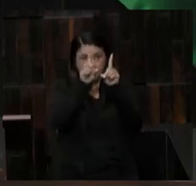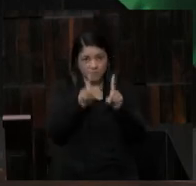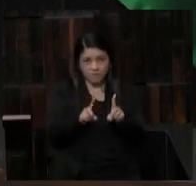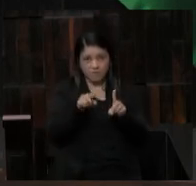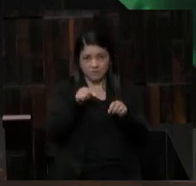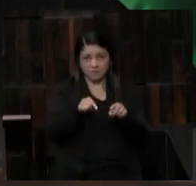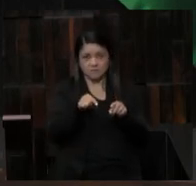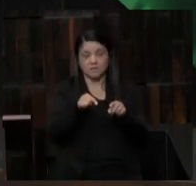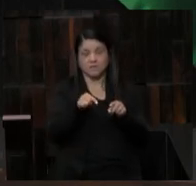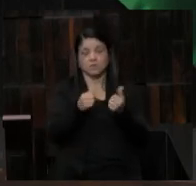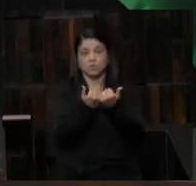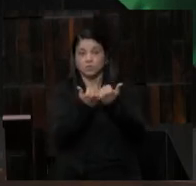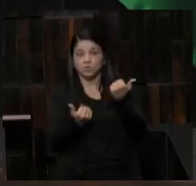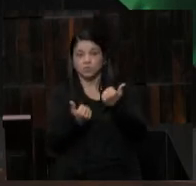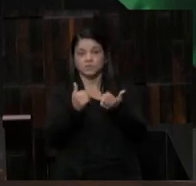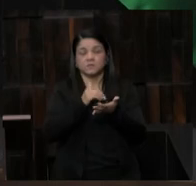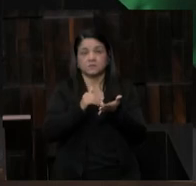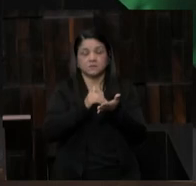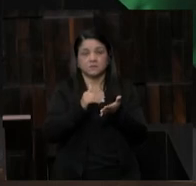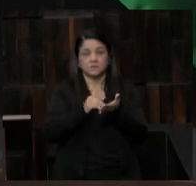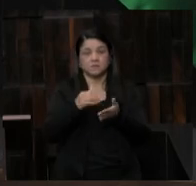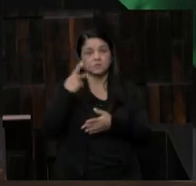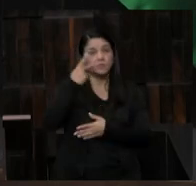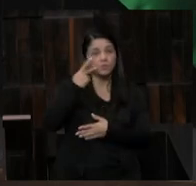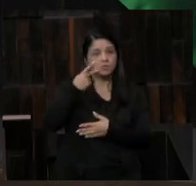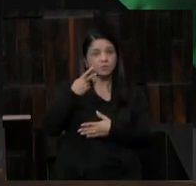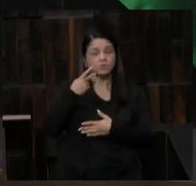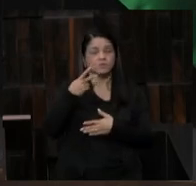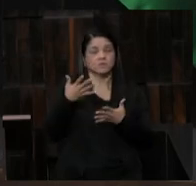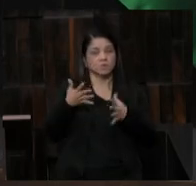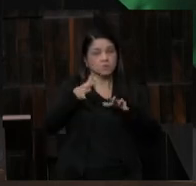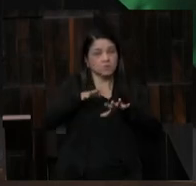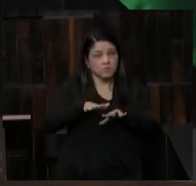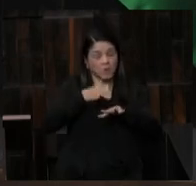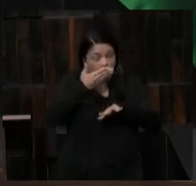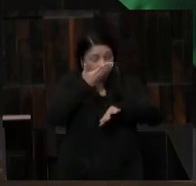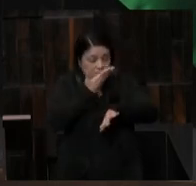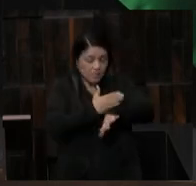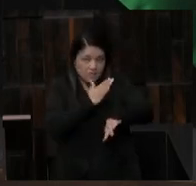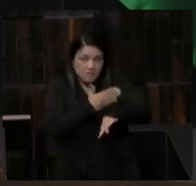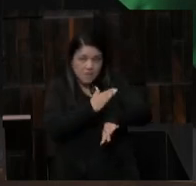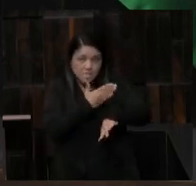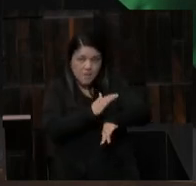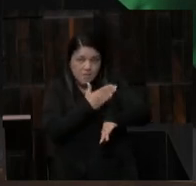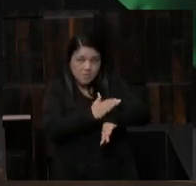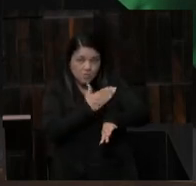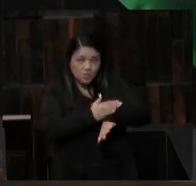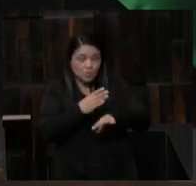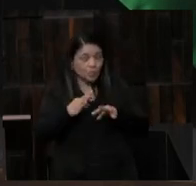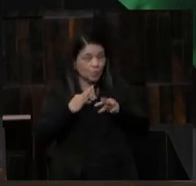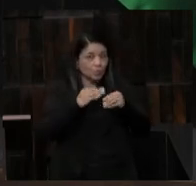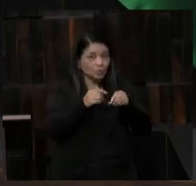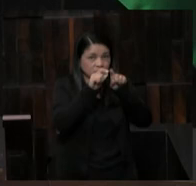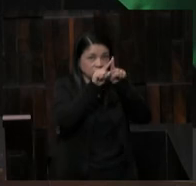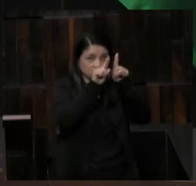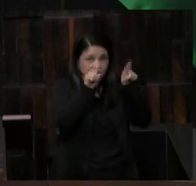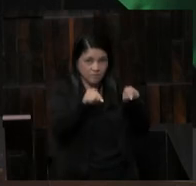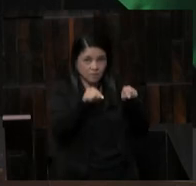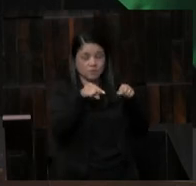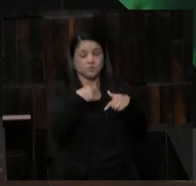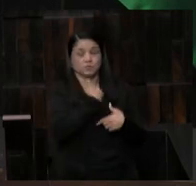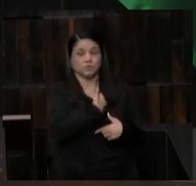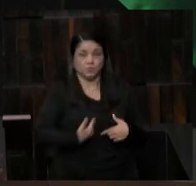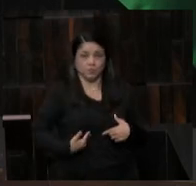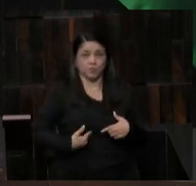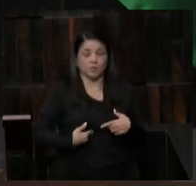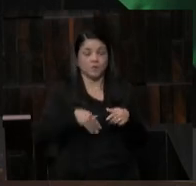da Subsecretaria de Políticas Inclusivas, a gente vai fazer um treinamento, uma formação com todos os servidores, para que ele também